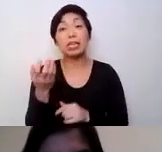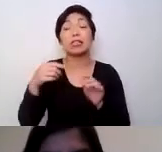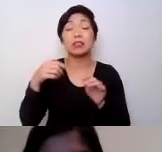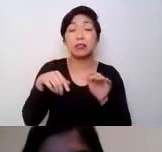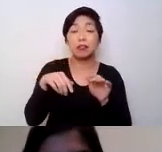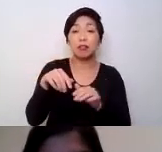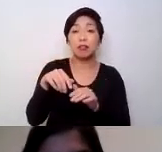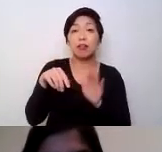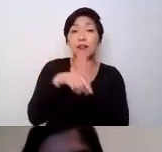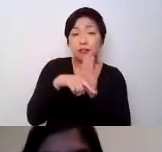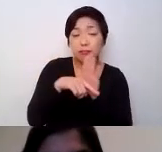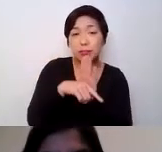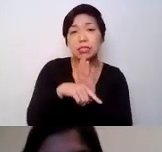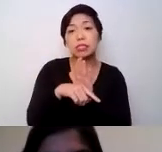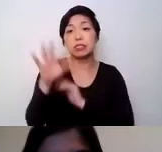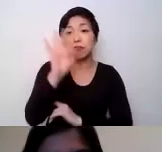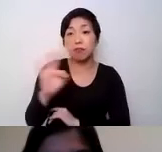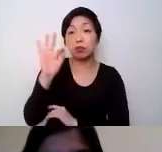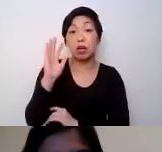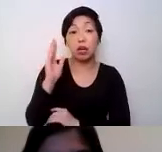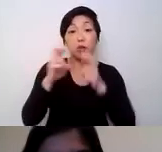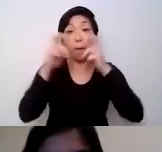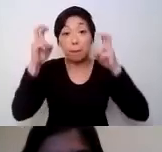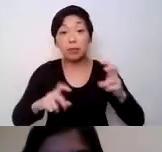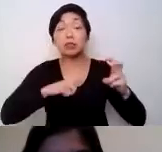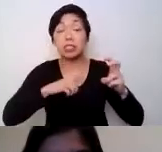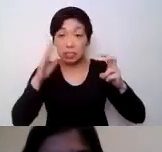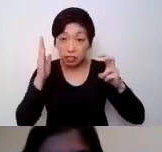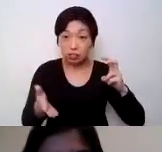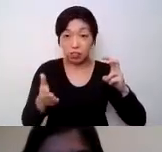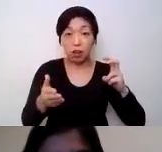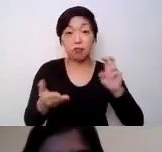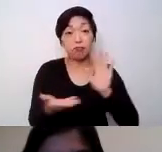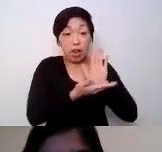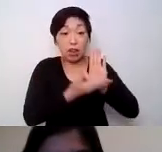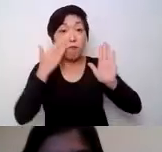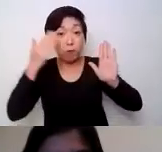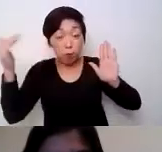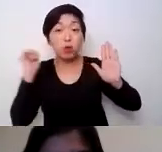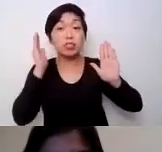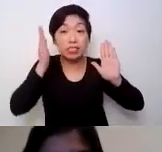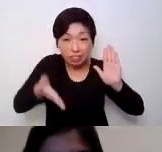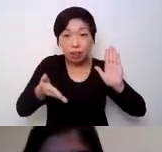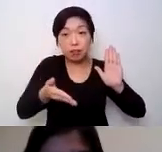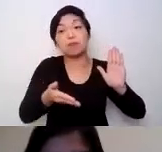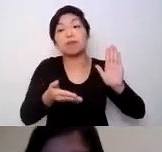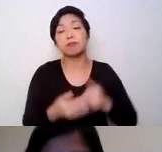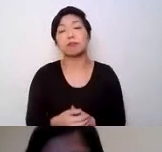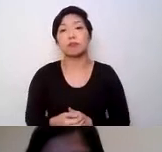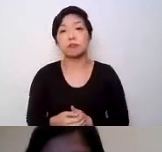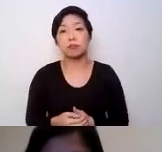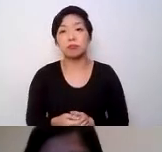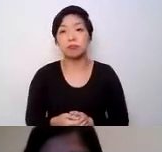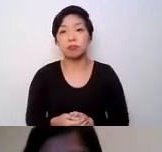verguido a Lina já tinha já era uma figura conhecida o MASP já está verguido ele queria fazer um trabalho a respeito da Lina